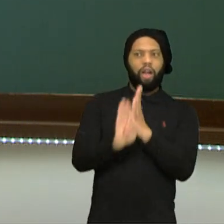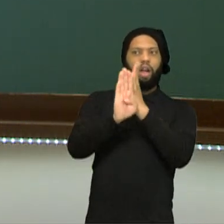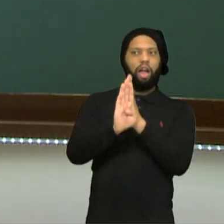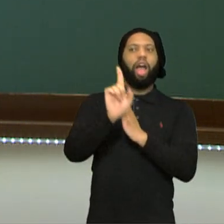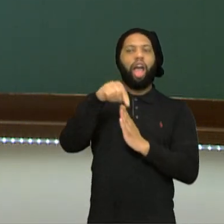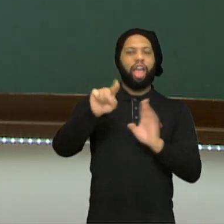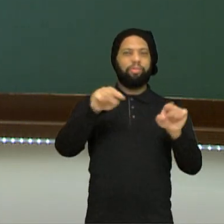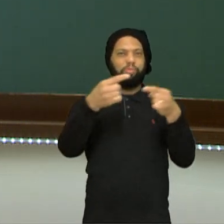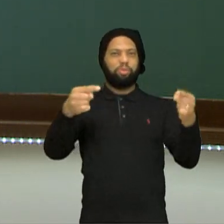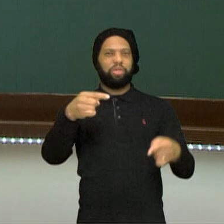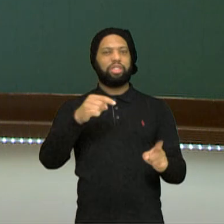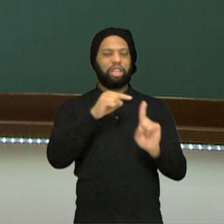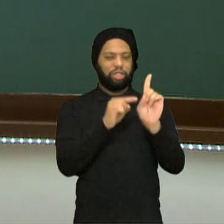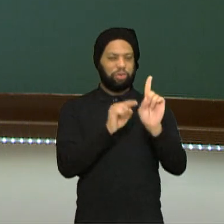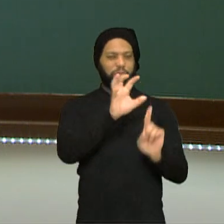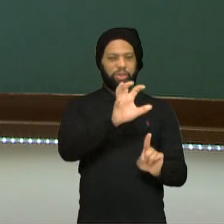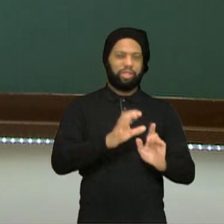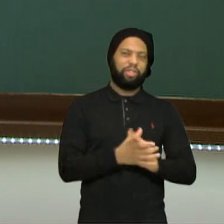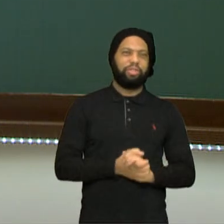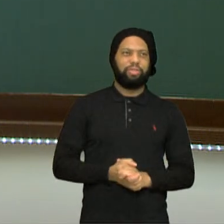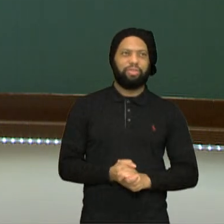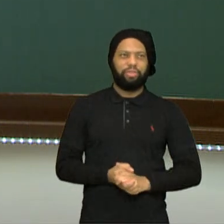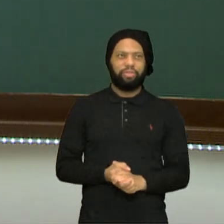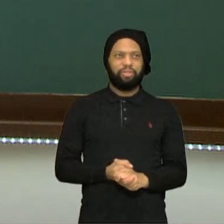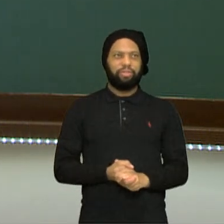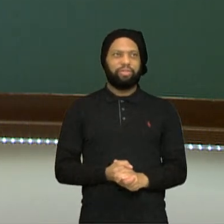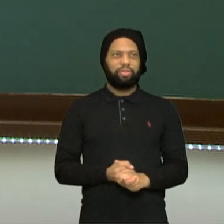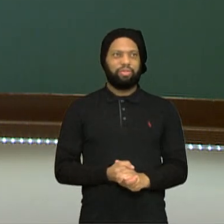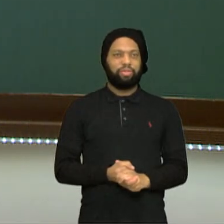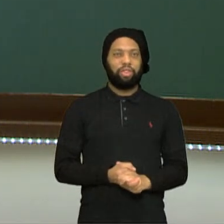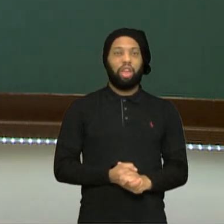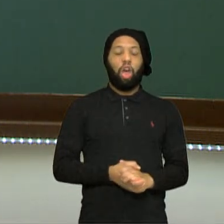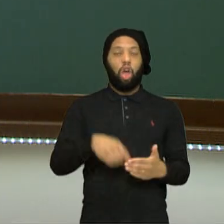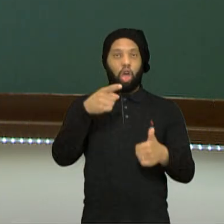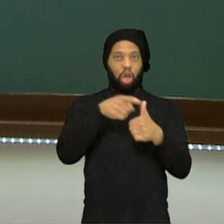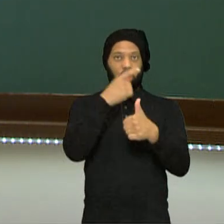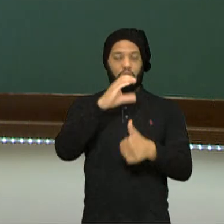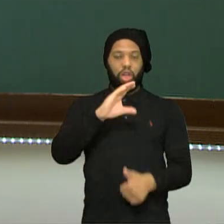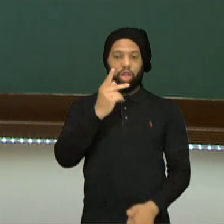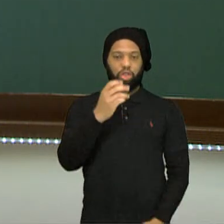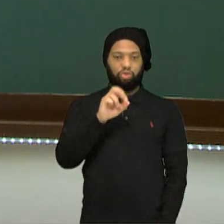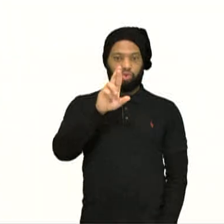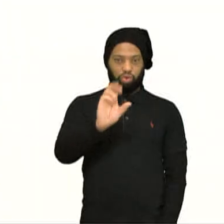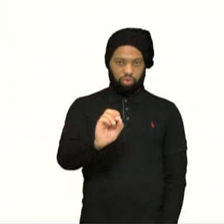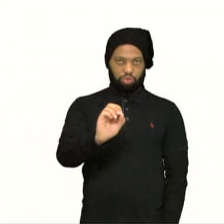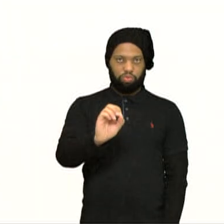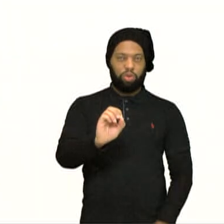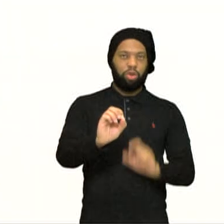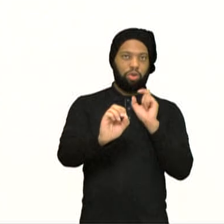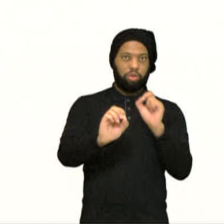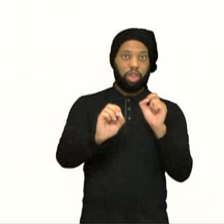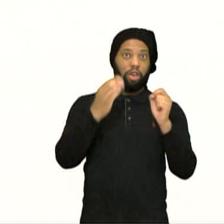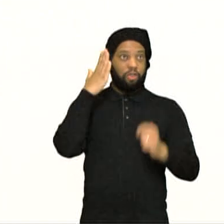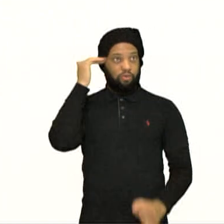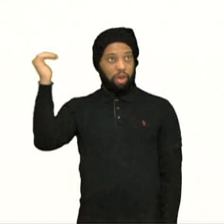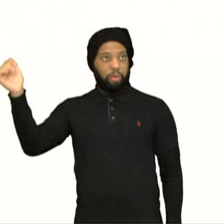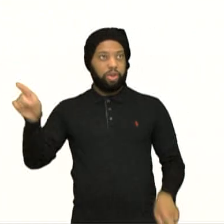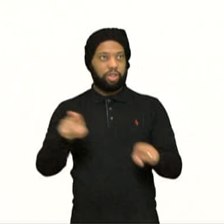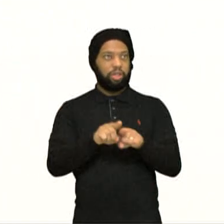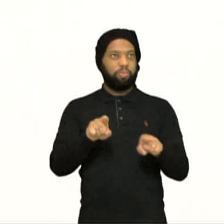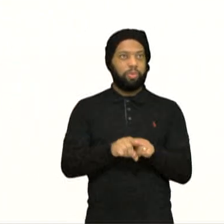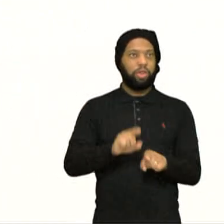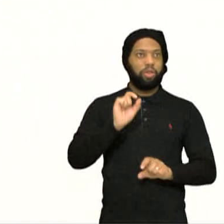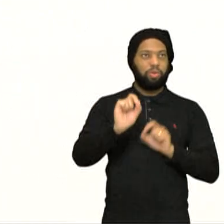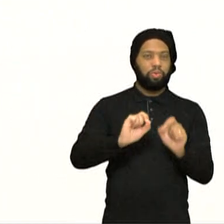cultura, né? Da nossa música brasileira. Então, um dos estilos, né? O choro, conhecido também como